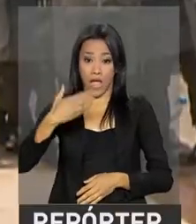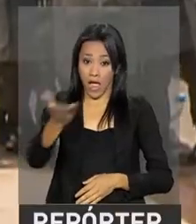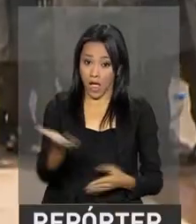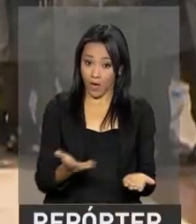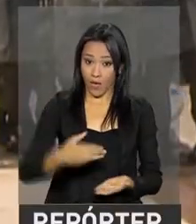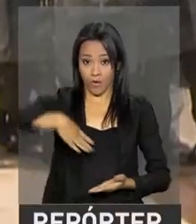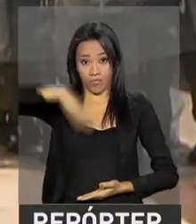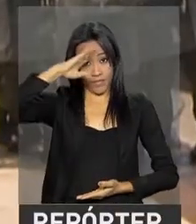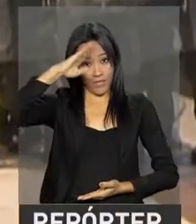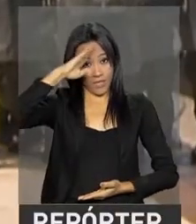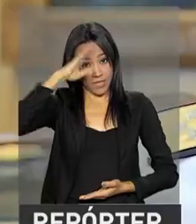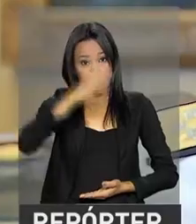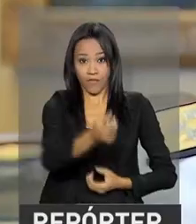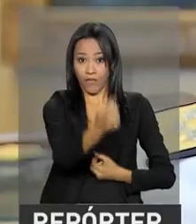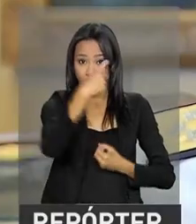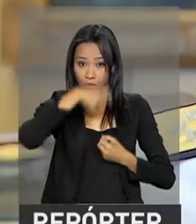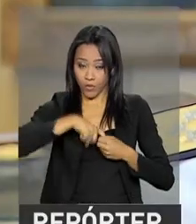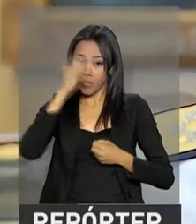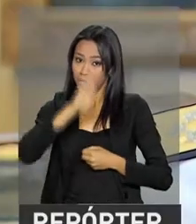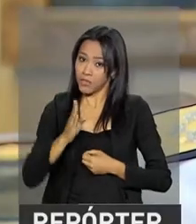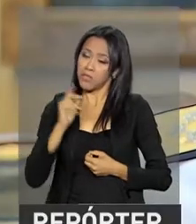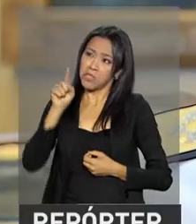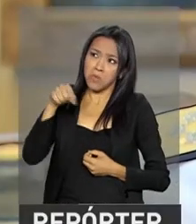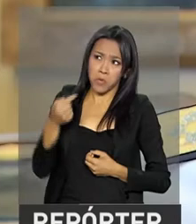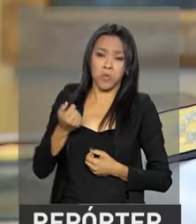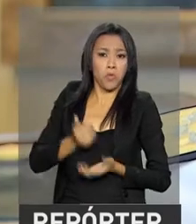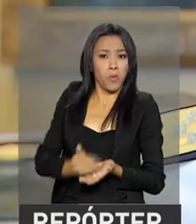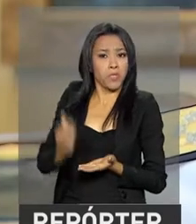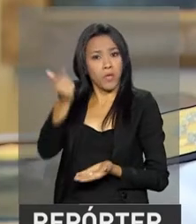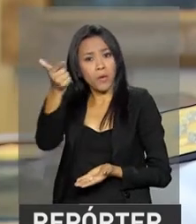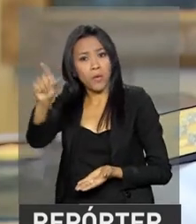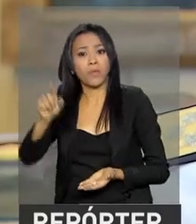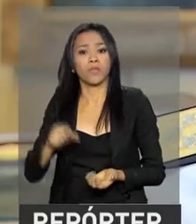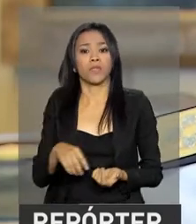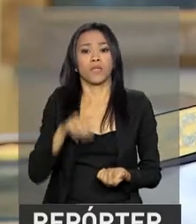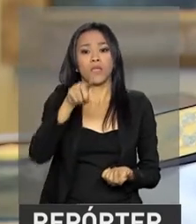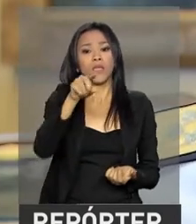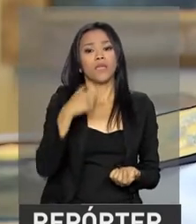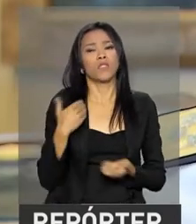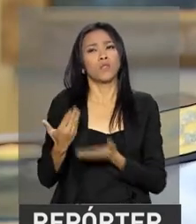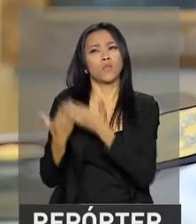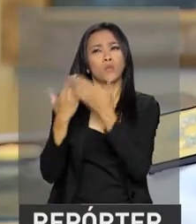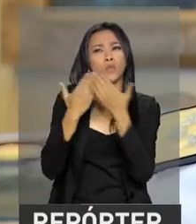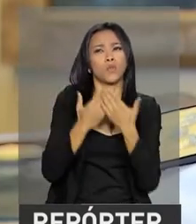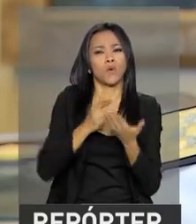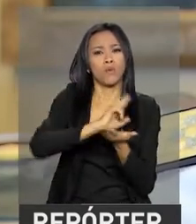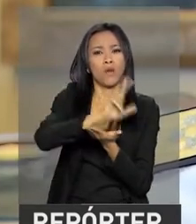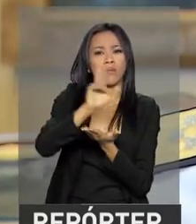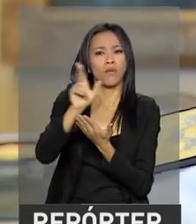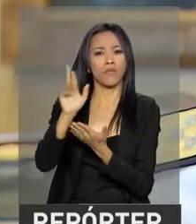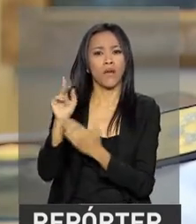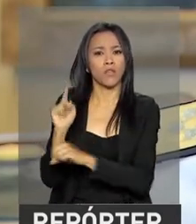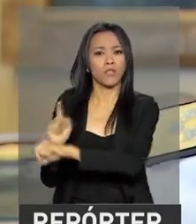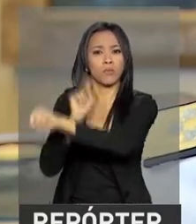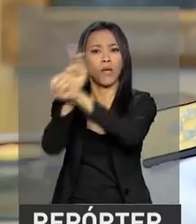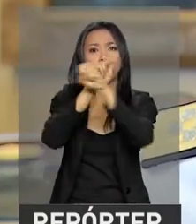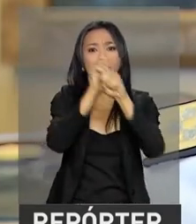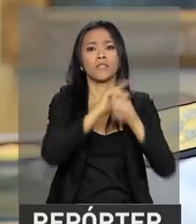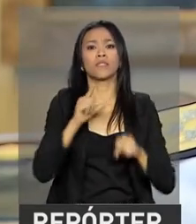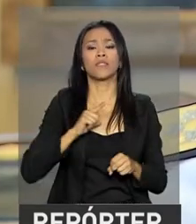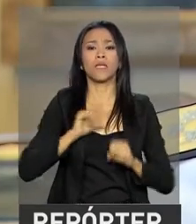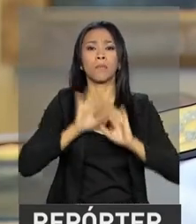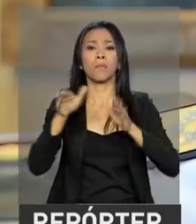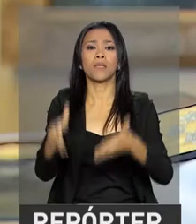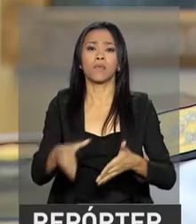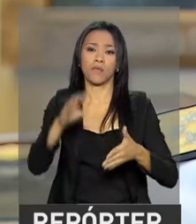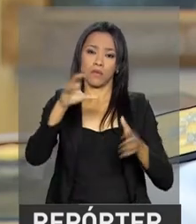missão pode começar em breve. Nós estudamos vários países onde existem forças de paz da ONU e,